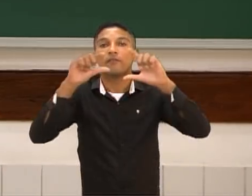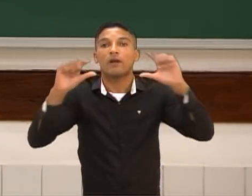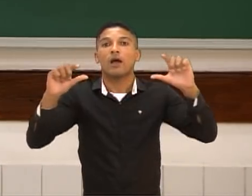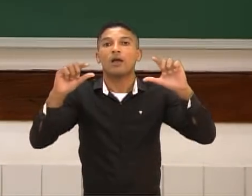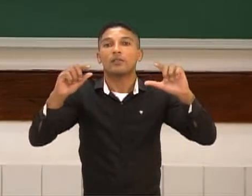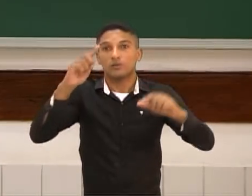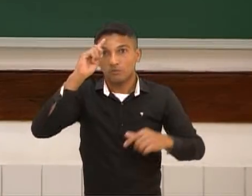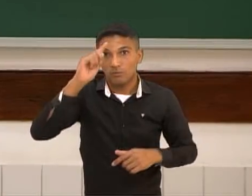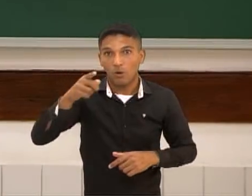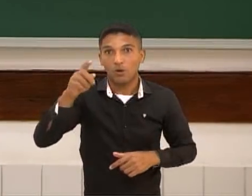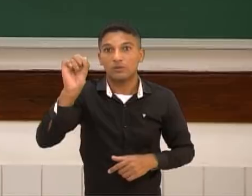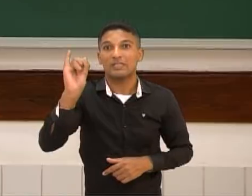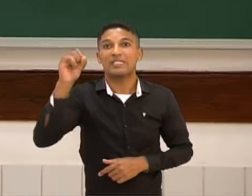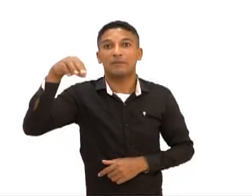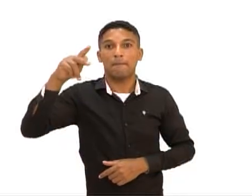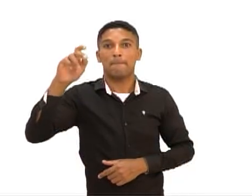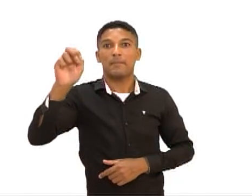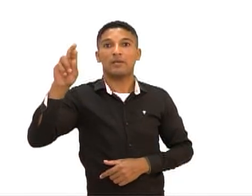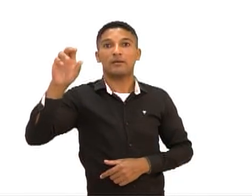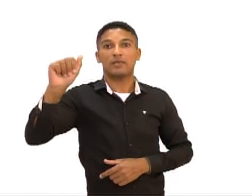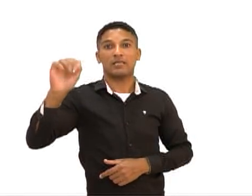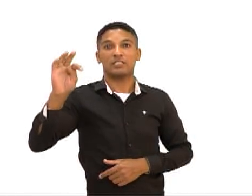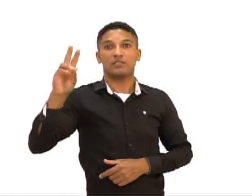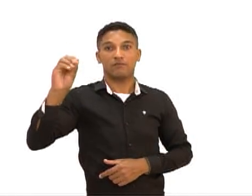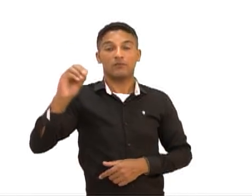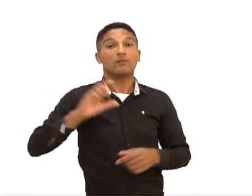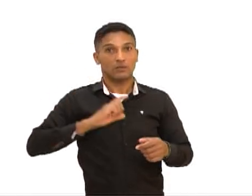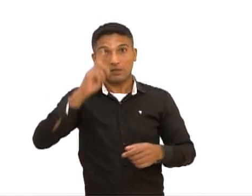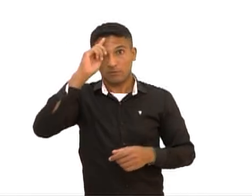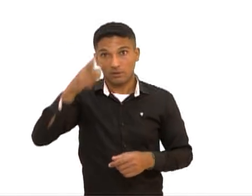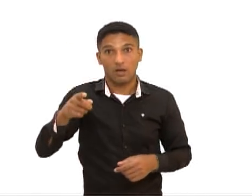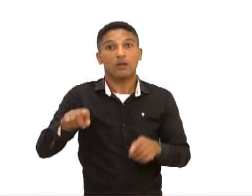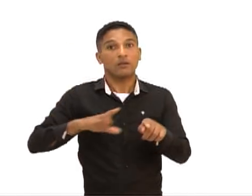elaborar essa frase. E a gente já retorna.